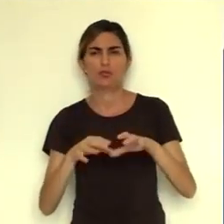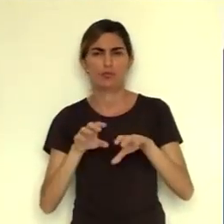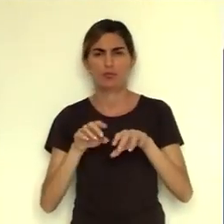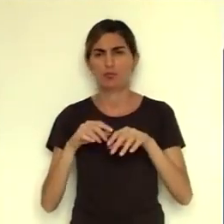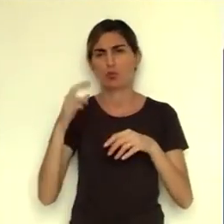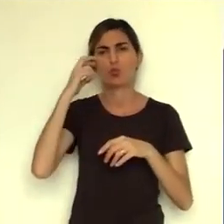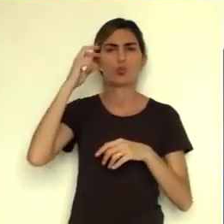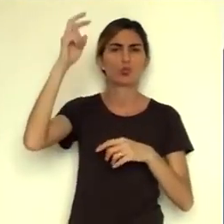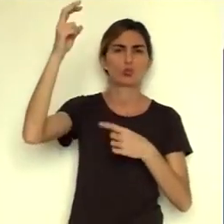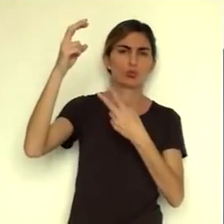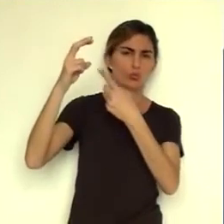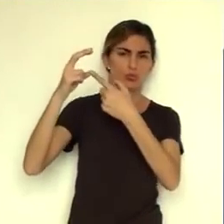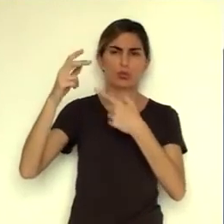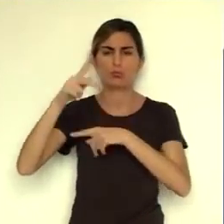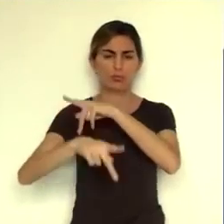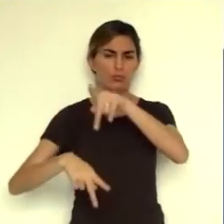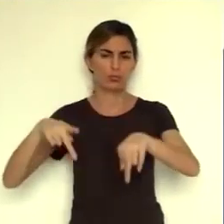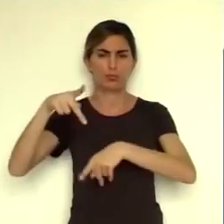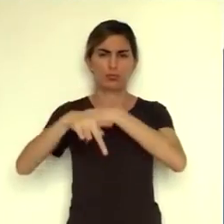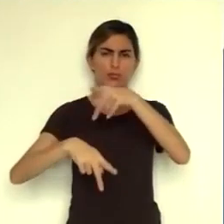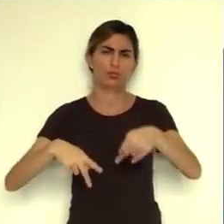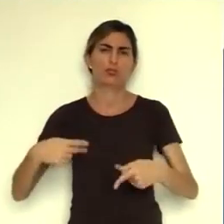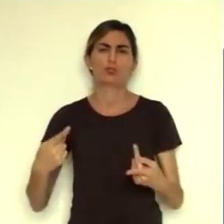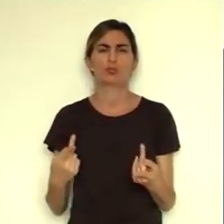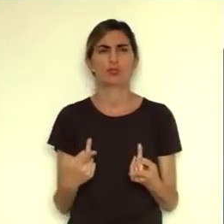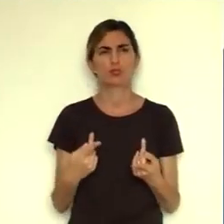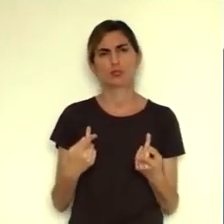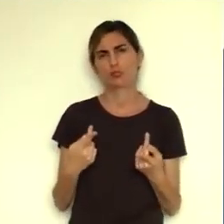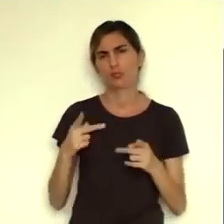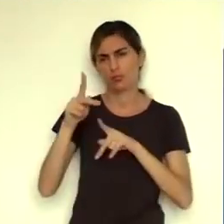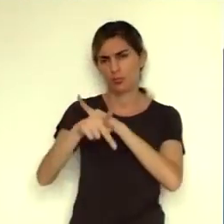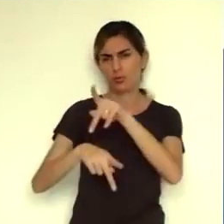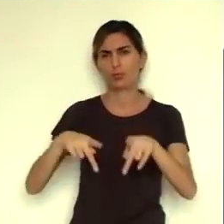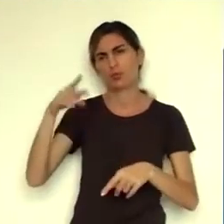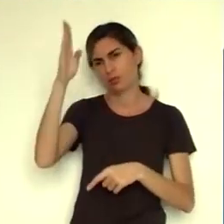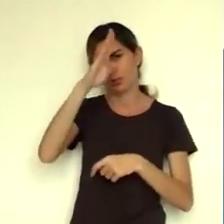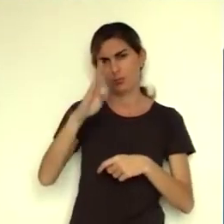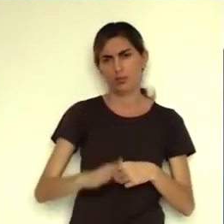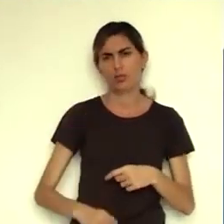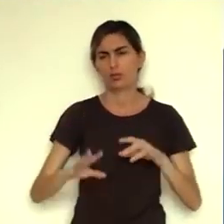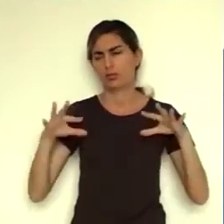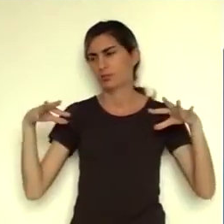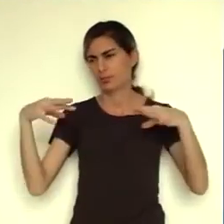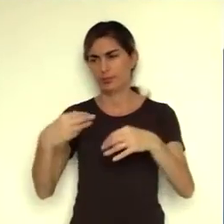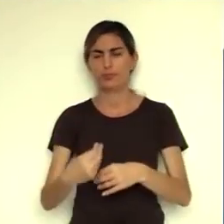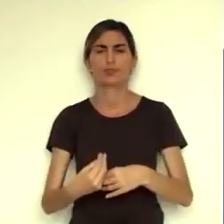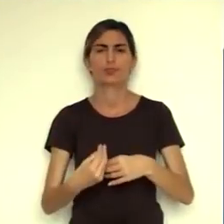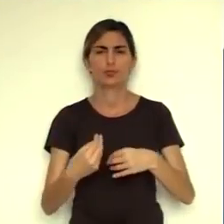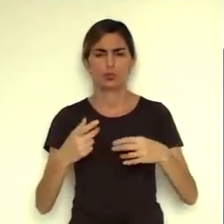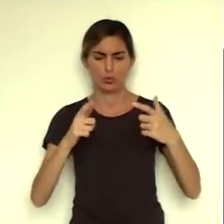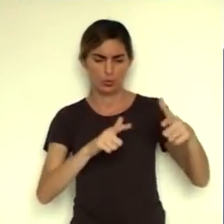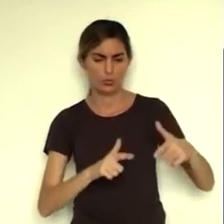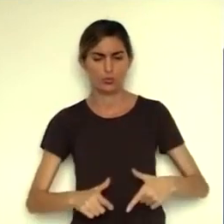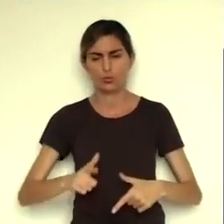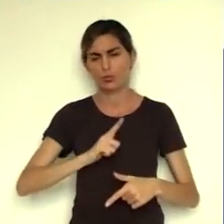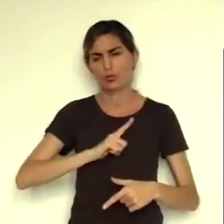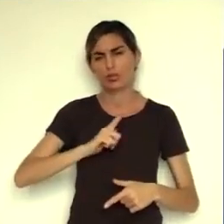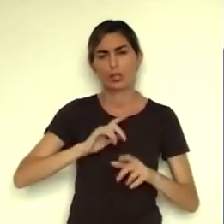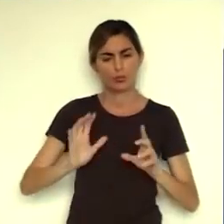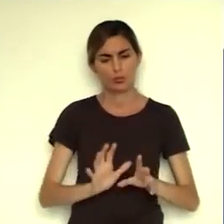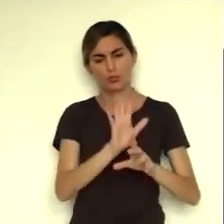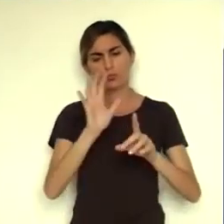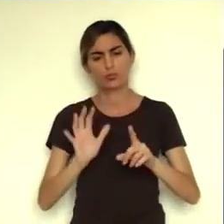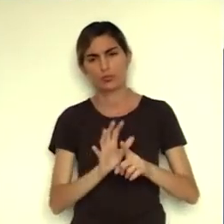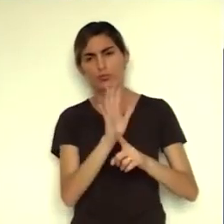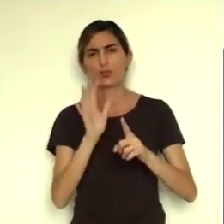de formação cultural de uma população, da população brasileira como um todo, né, onde a gente